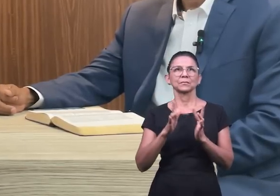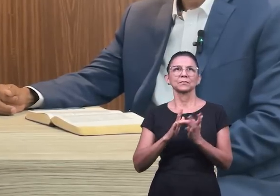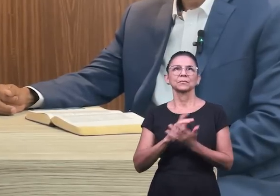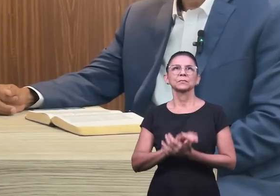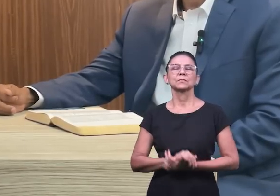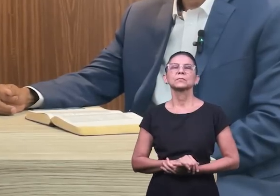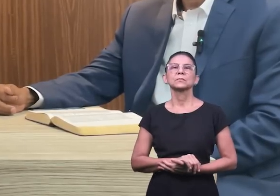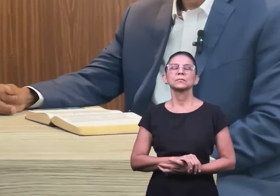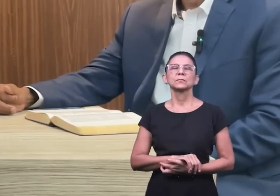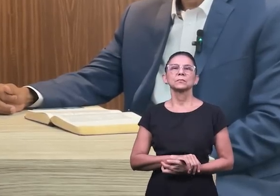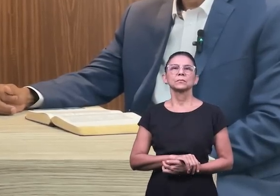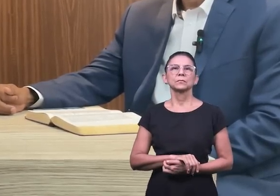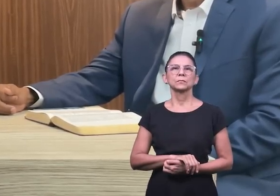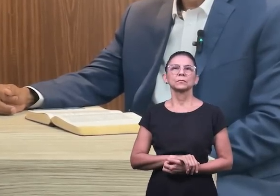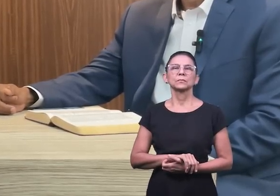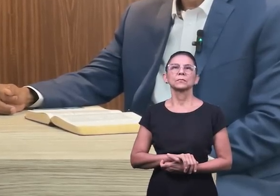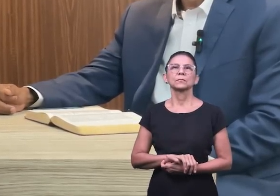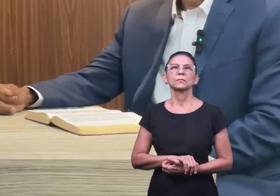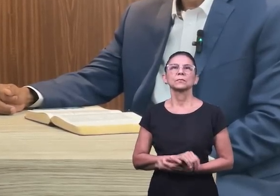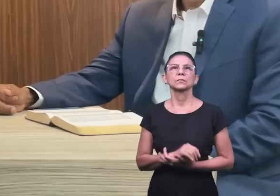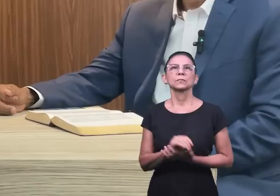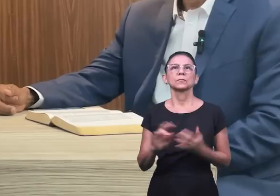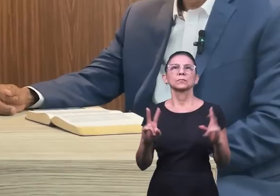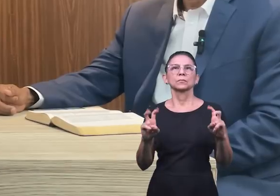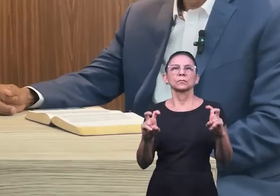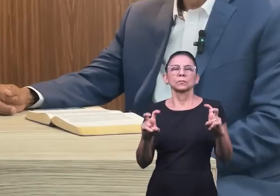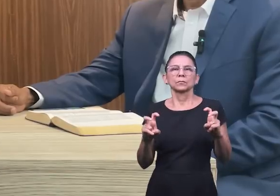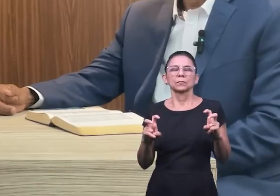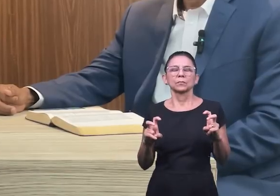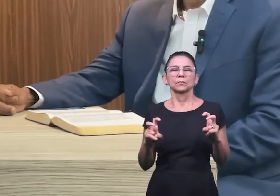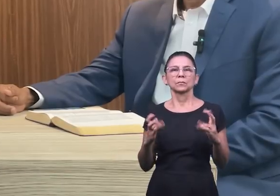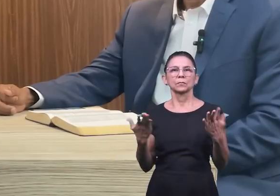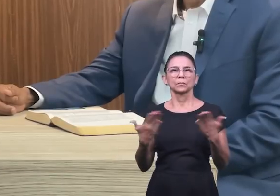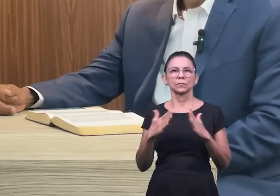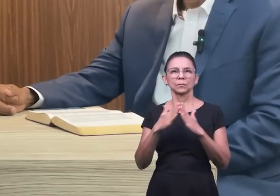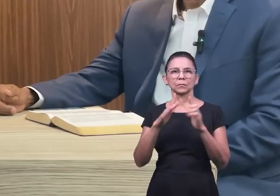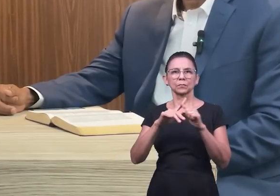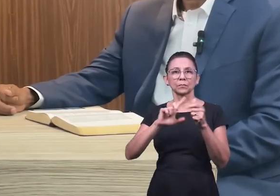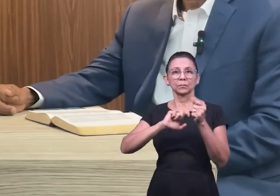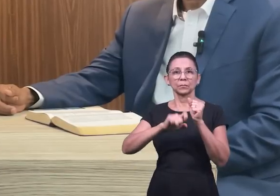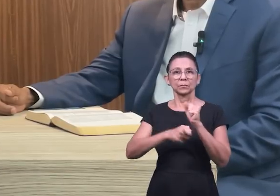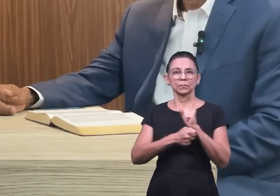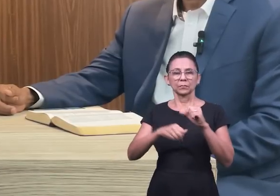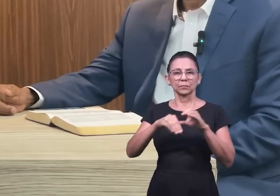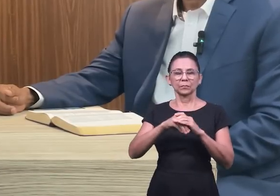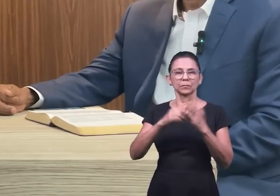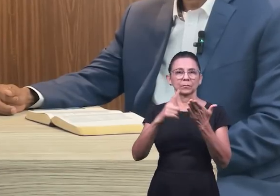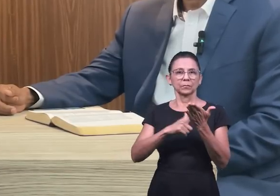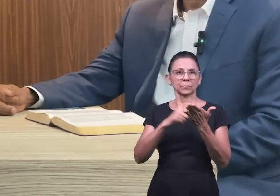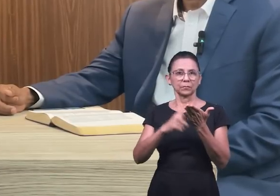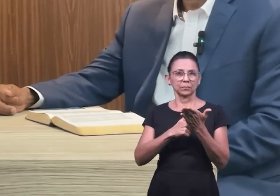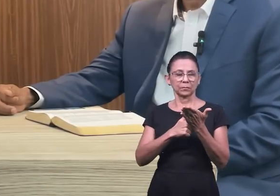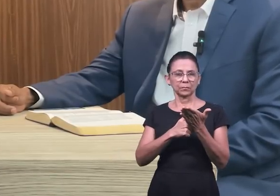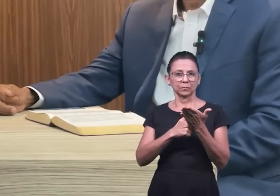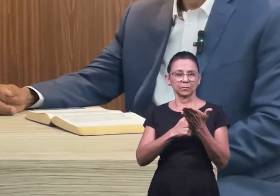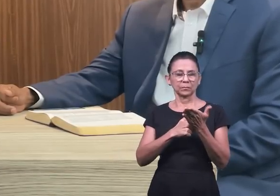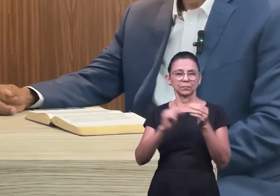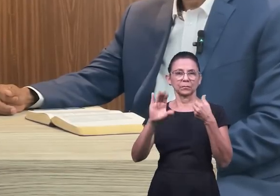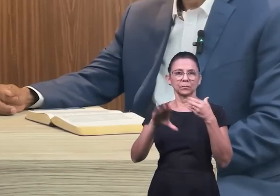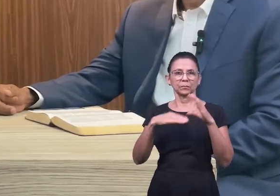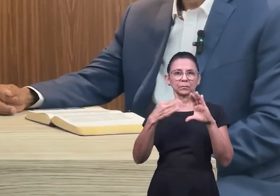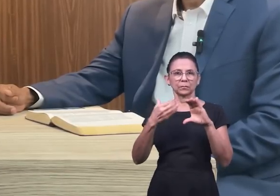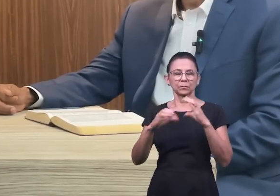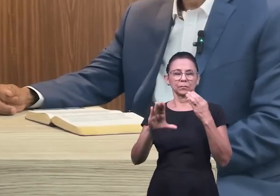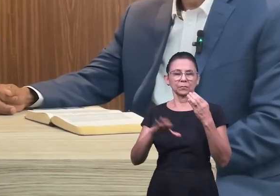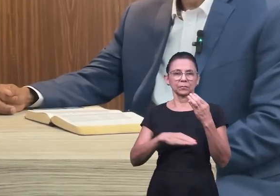O nosso tema de hoje é a igreja e seus mistérios profetizados no livro de Cantares, no Velho Testamento. O